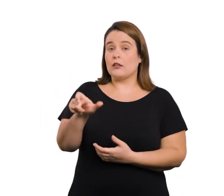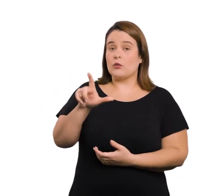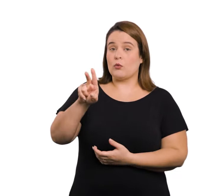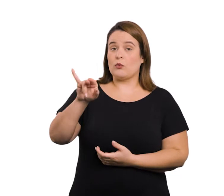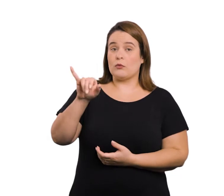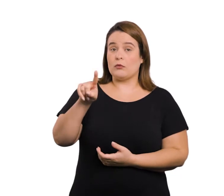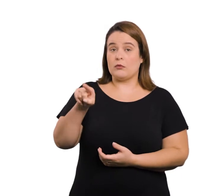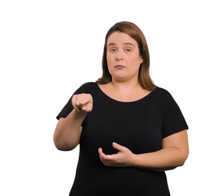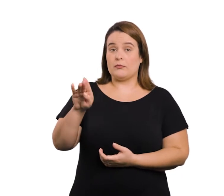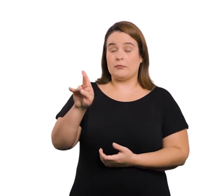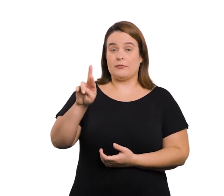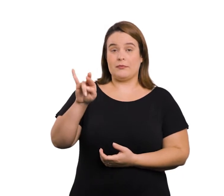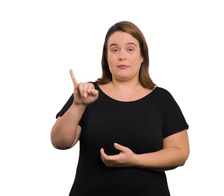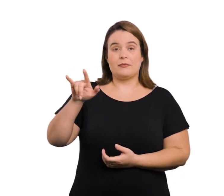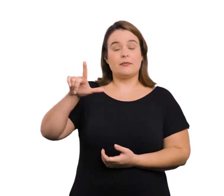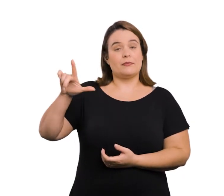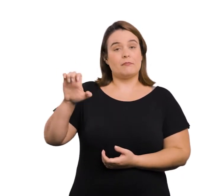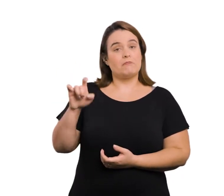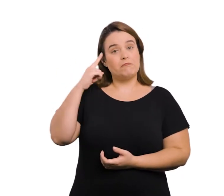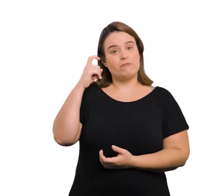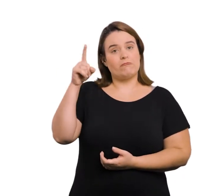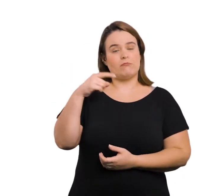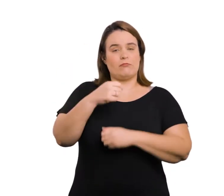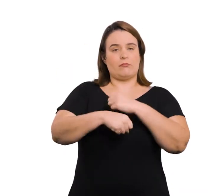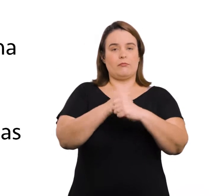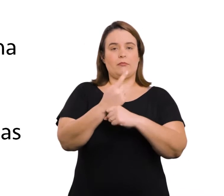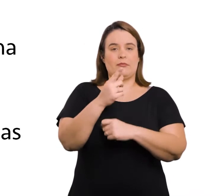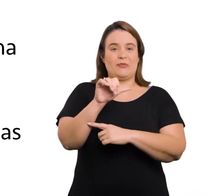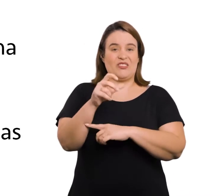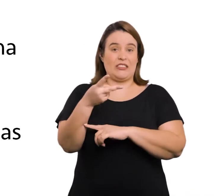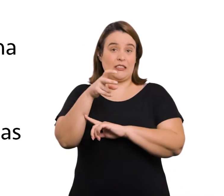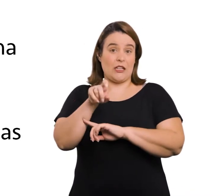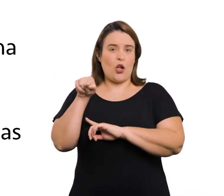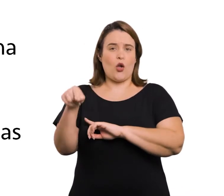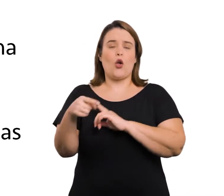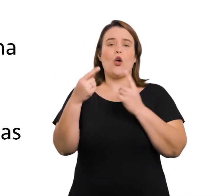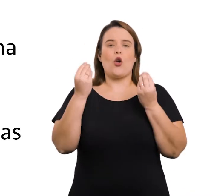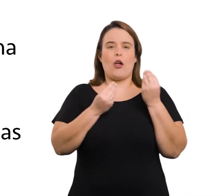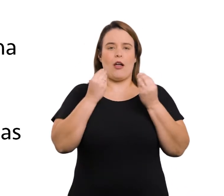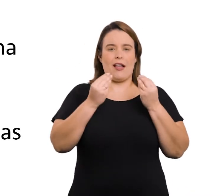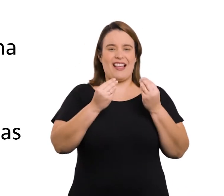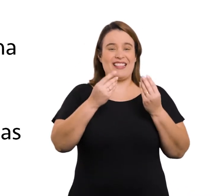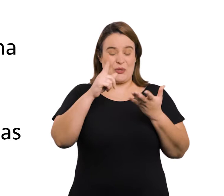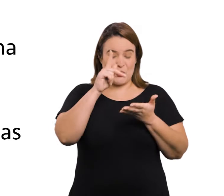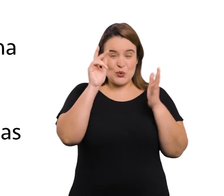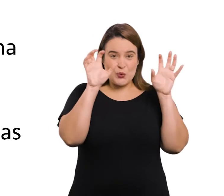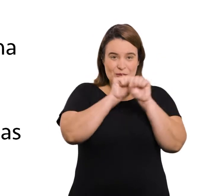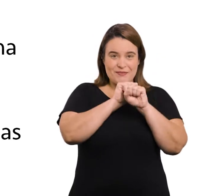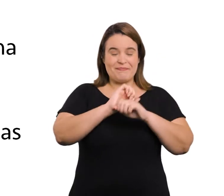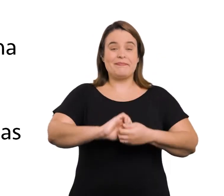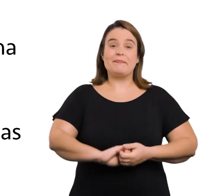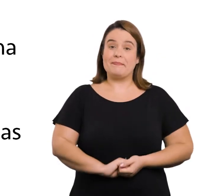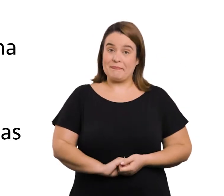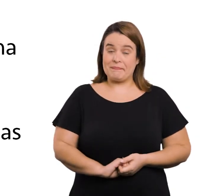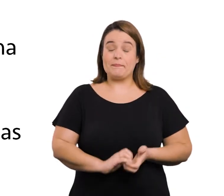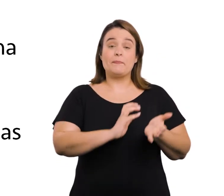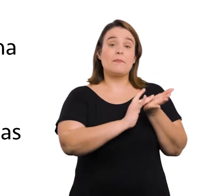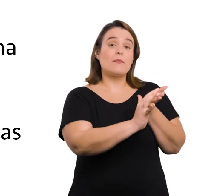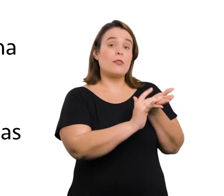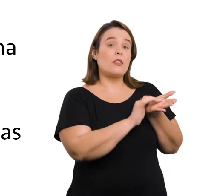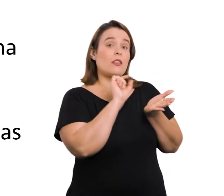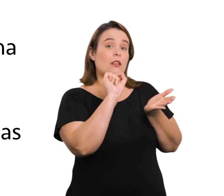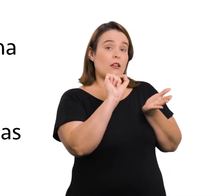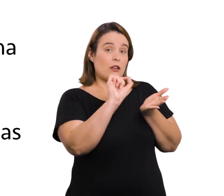por pessoas cegas, desenvolvido por Louis Braille em 1825, a partir de um meio de comunicação militar no